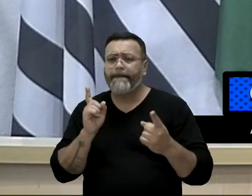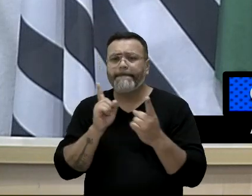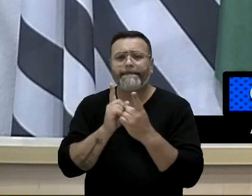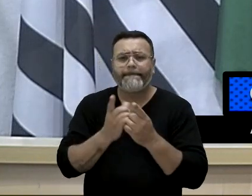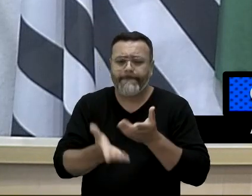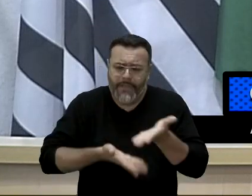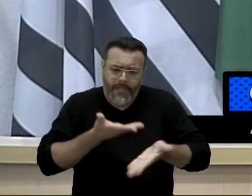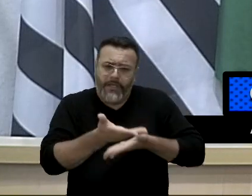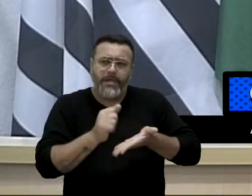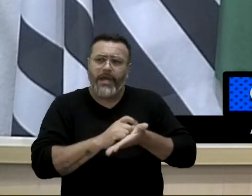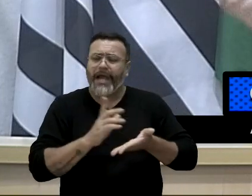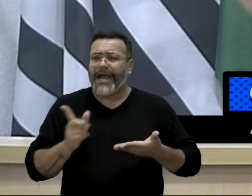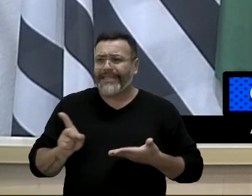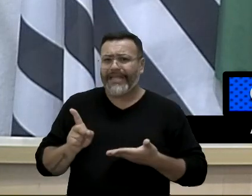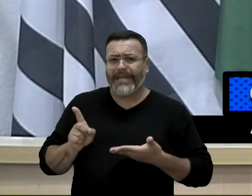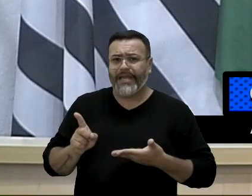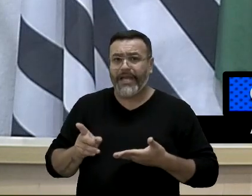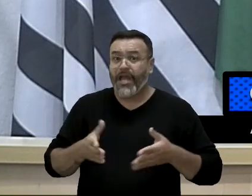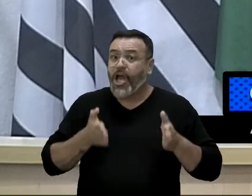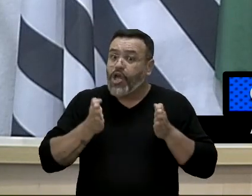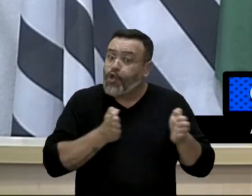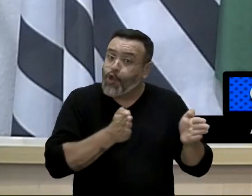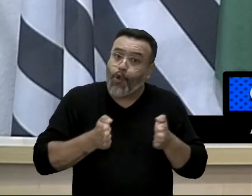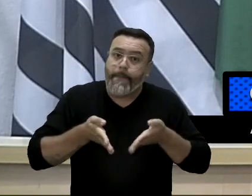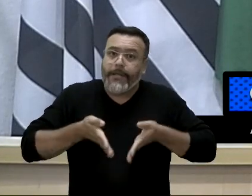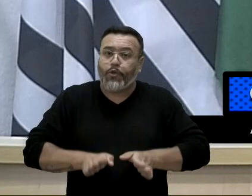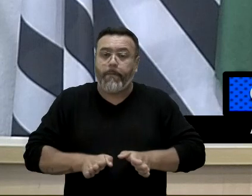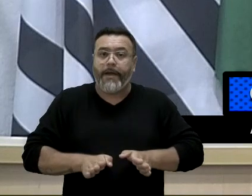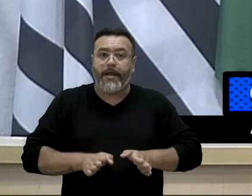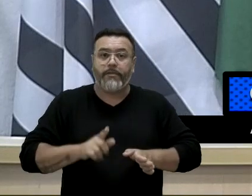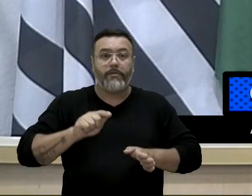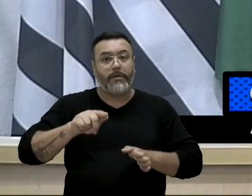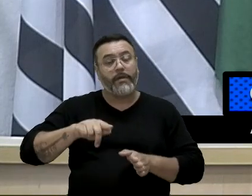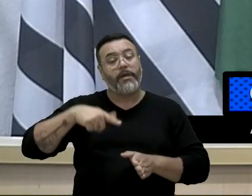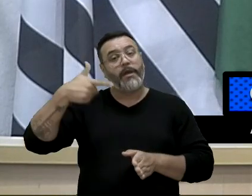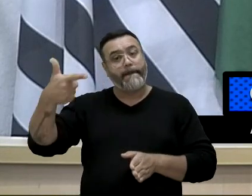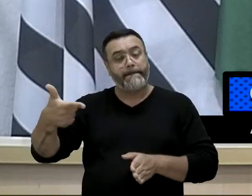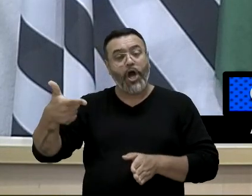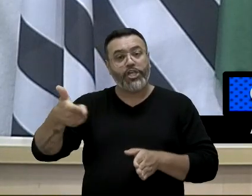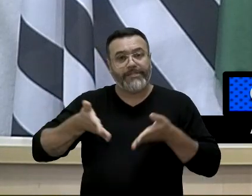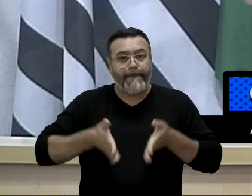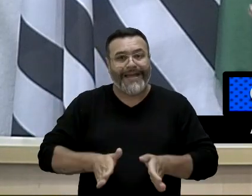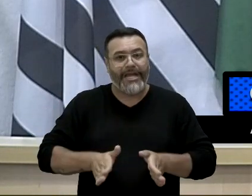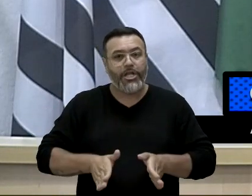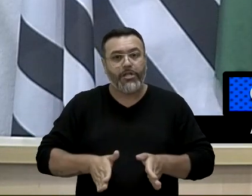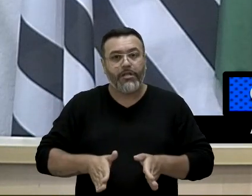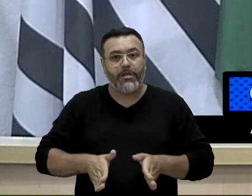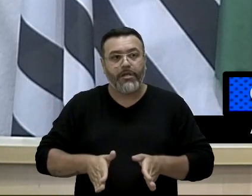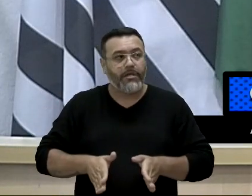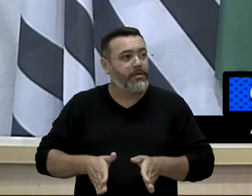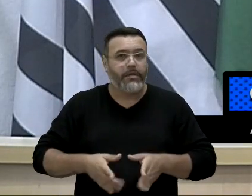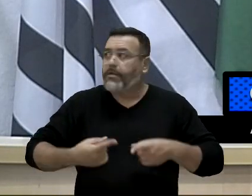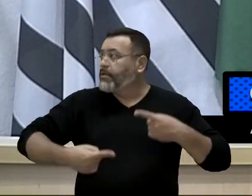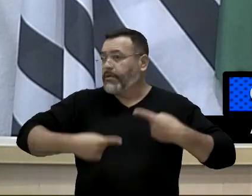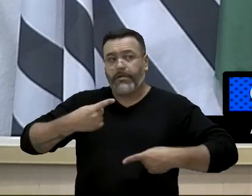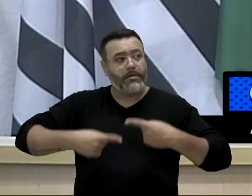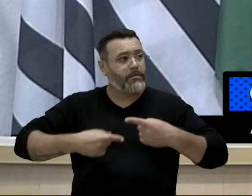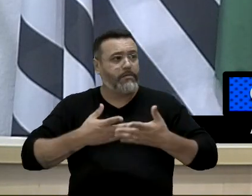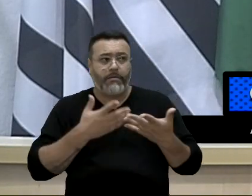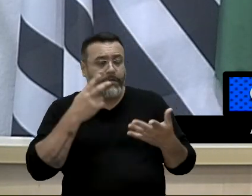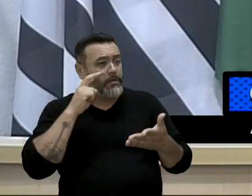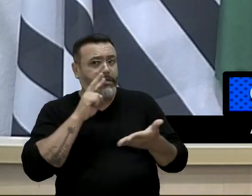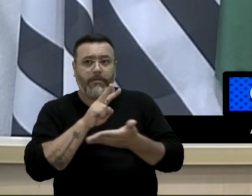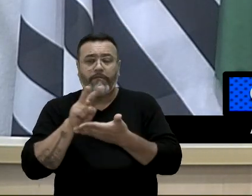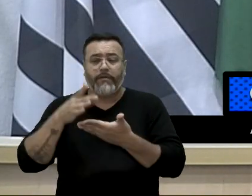até mesmo na hora do parto, até mesmo no momento do hospital pós-parto? Ajudar emocionalmente, eu não vejo políticas assim para a saúde